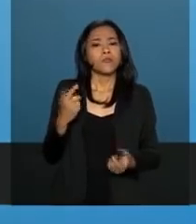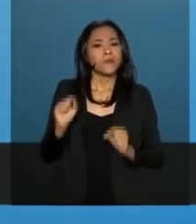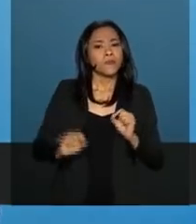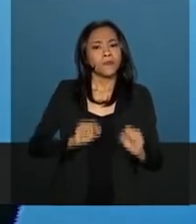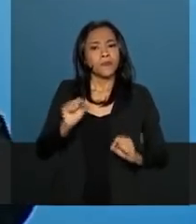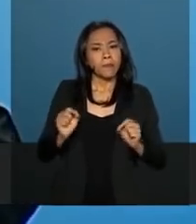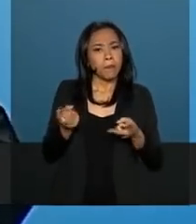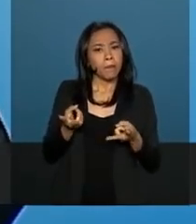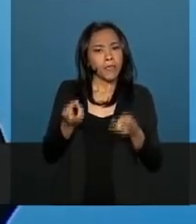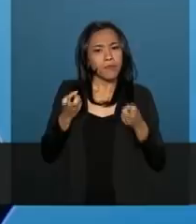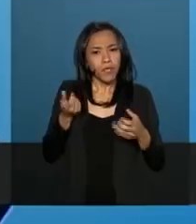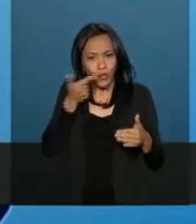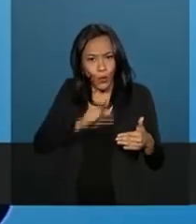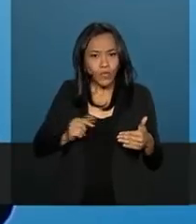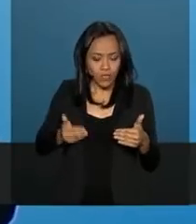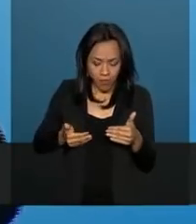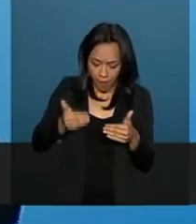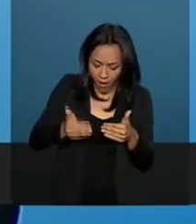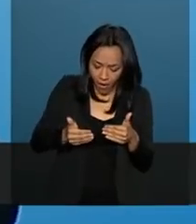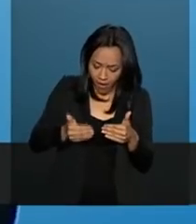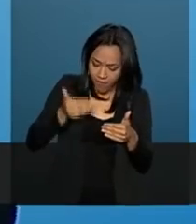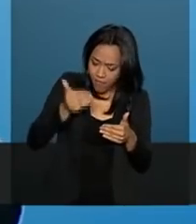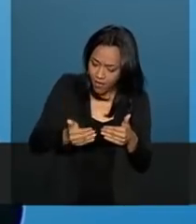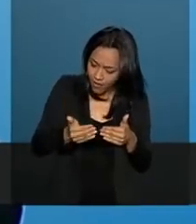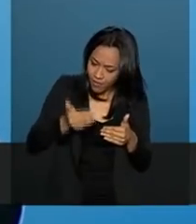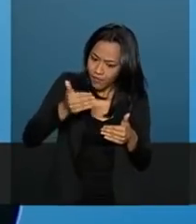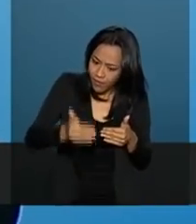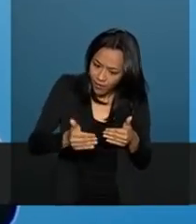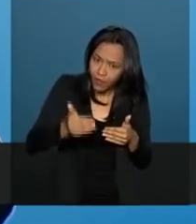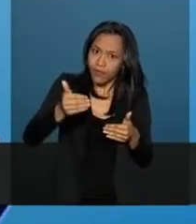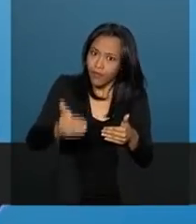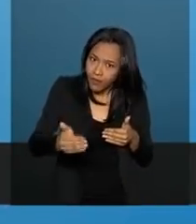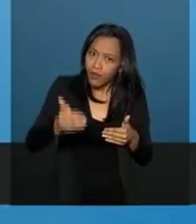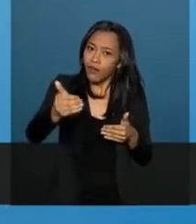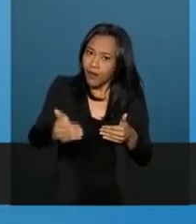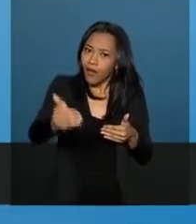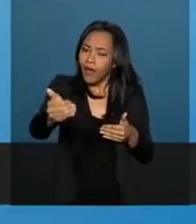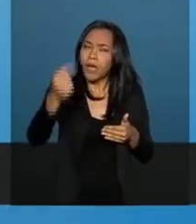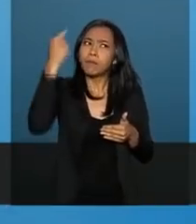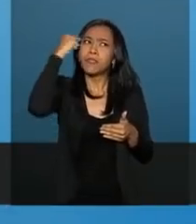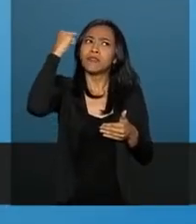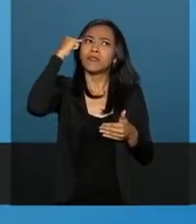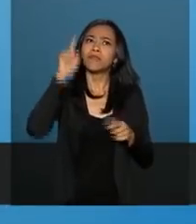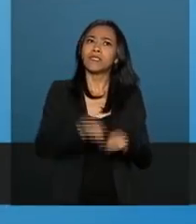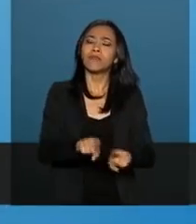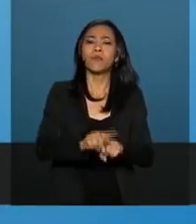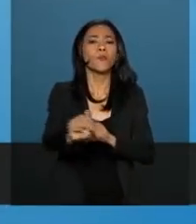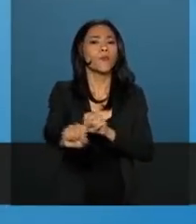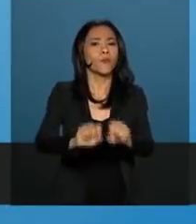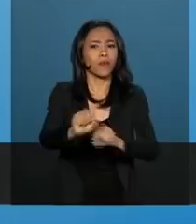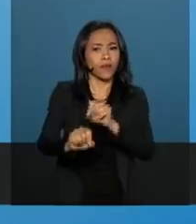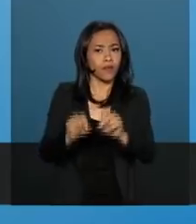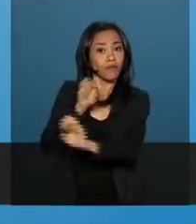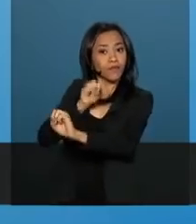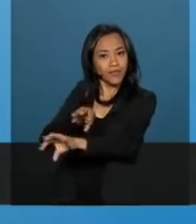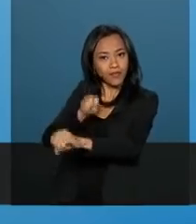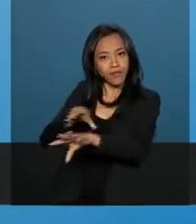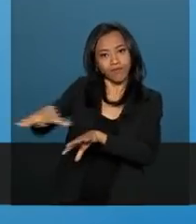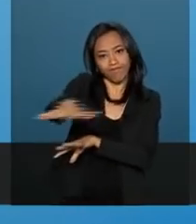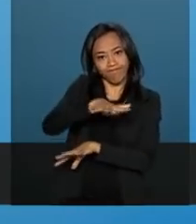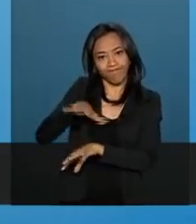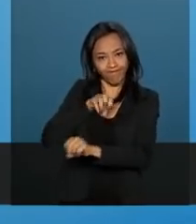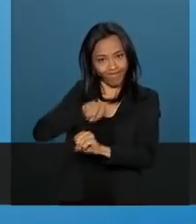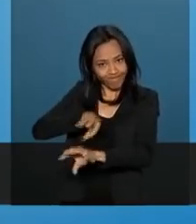estávamos avançando bastante. E, para avançar, pensamos também na educação. E, ao pensarmos na